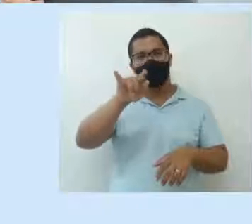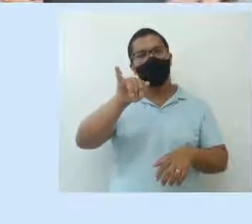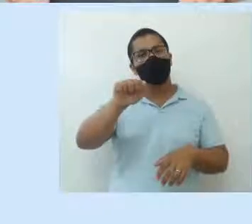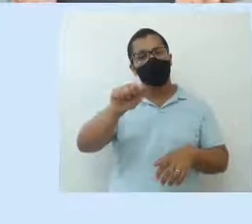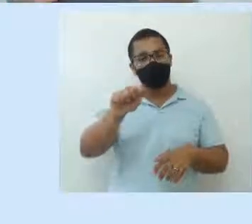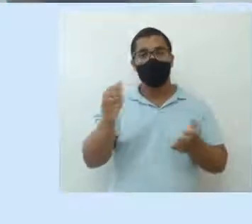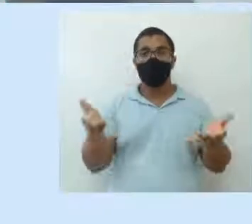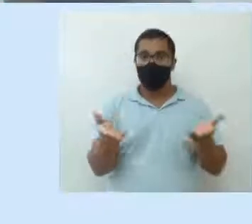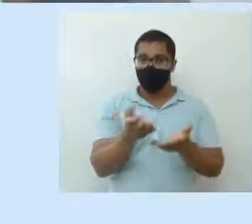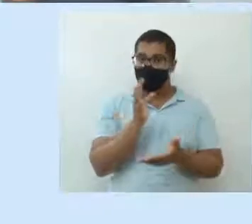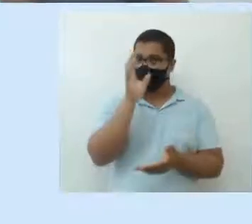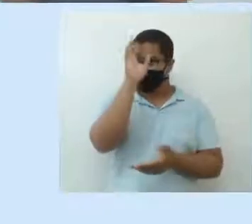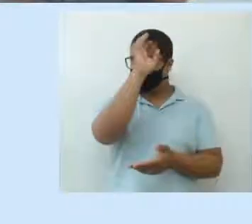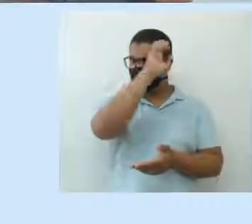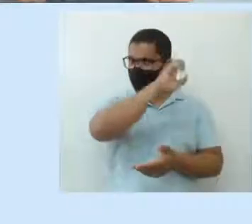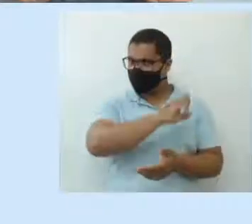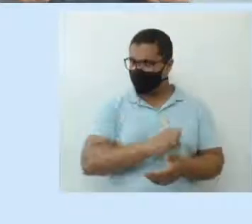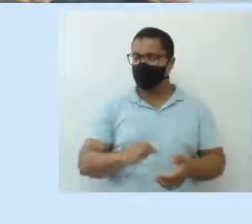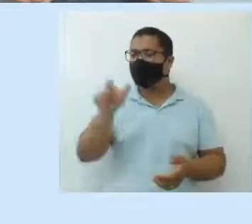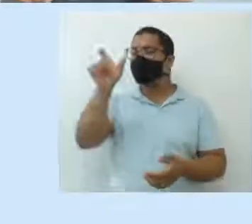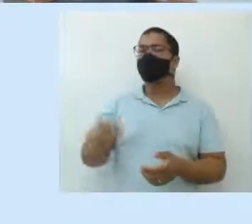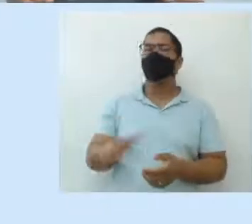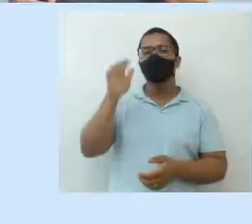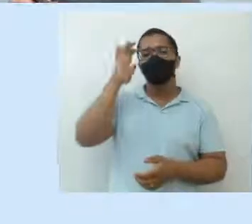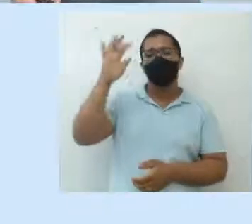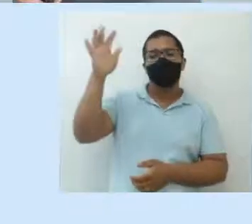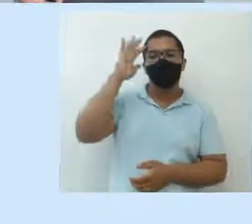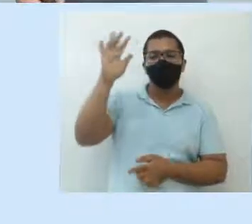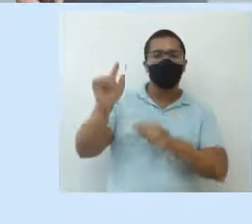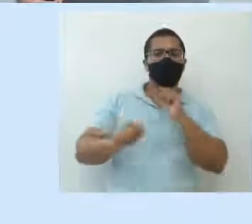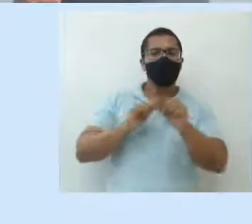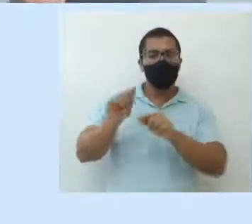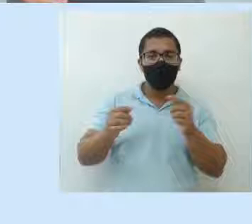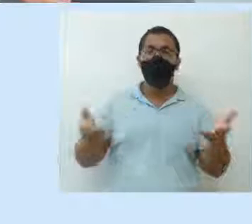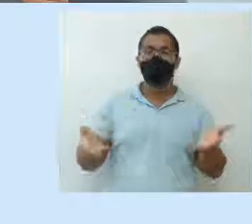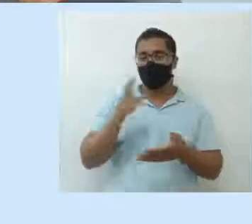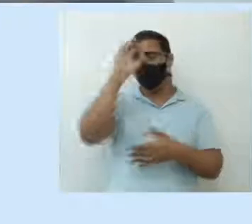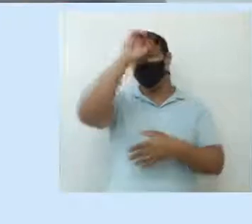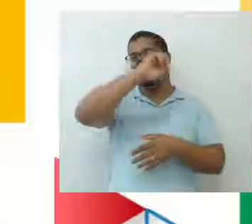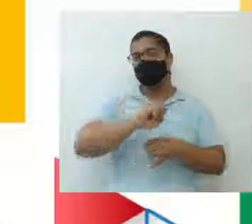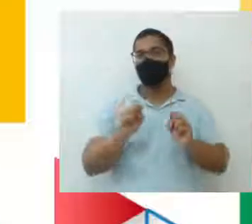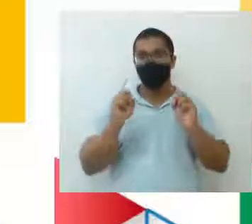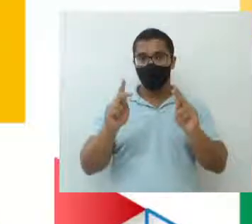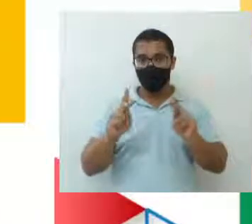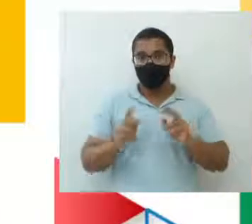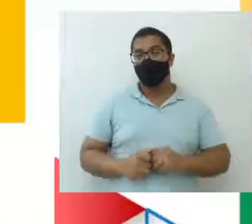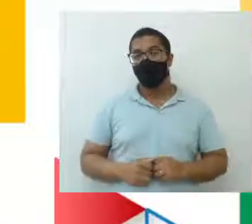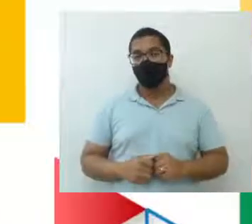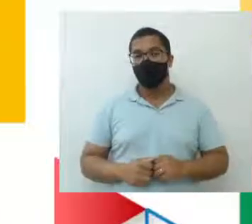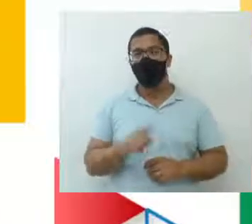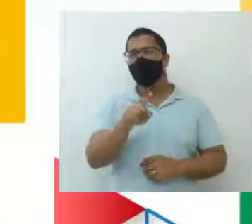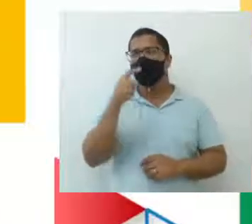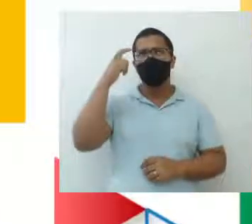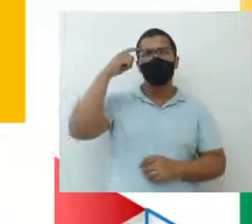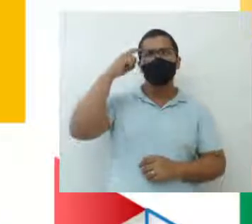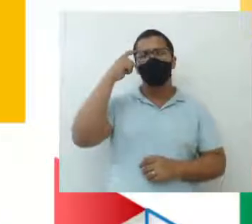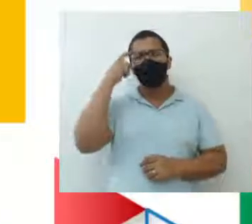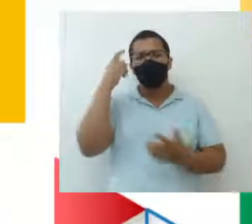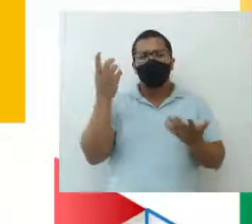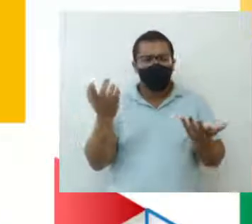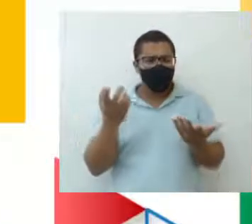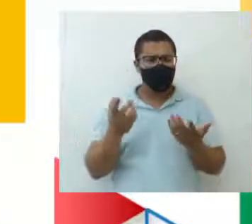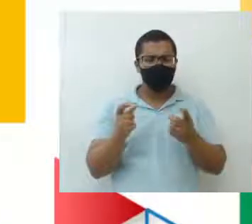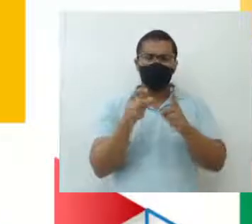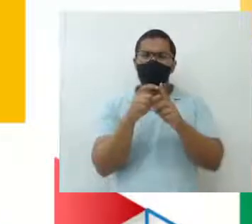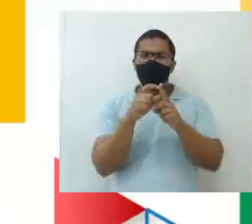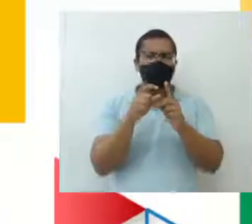vamos conhecer um pouco do pensamento dele e vamos adiante. Vocês podem interrogar, mas o que é realmente